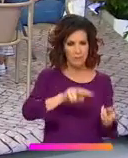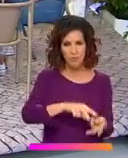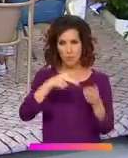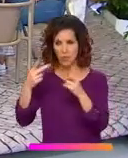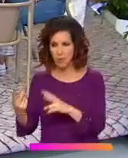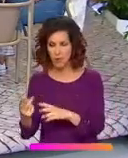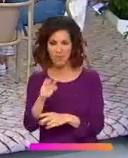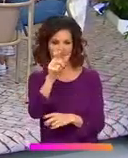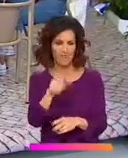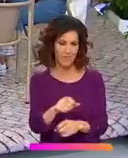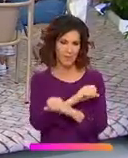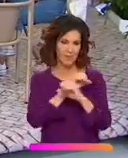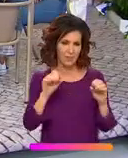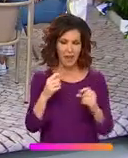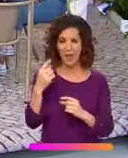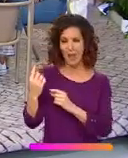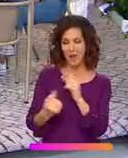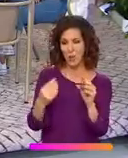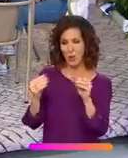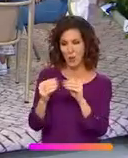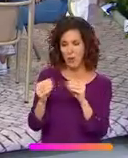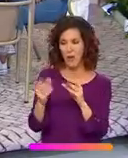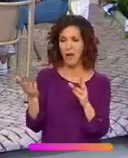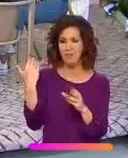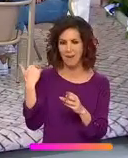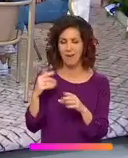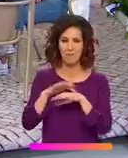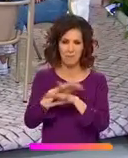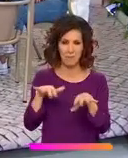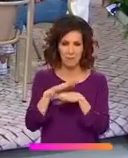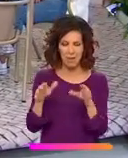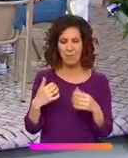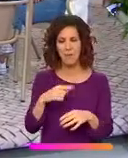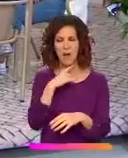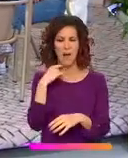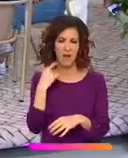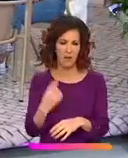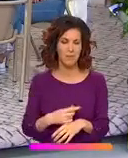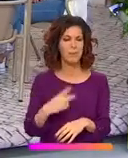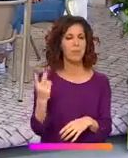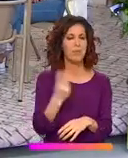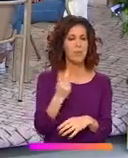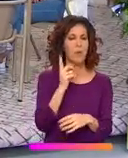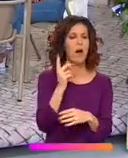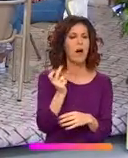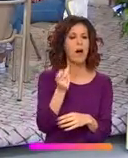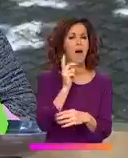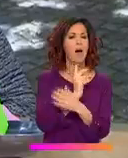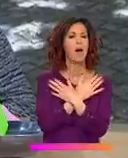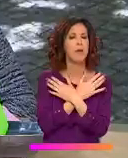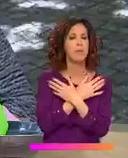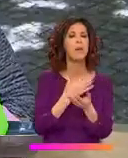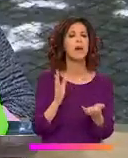mais, fazer quanto é que combinávamos, íamos para a praia, mas era muito raro. Vocês são amigas há quantos anos? Distanciámos muito. Há